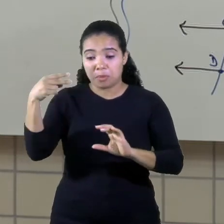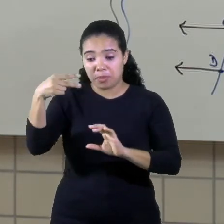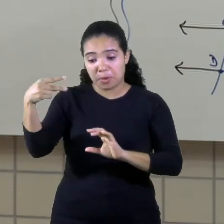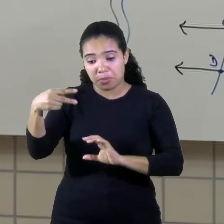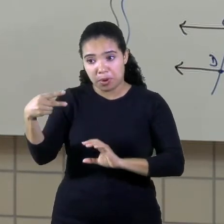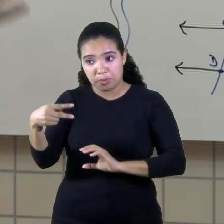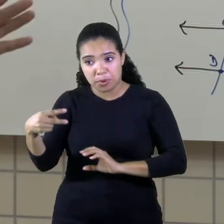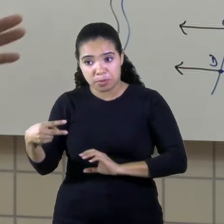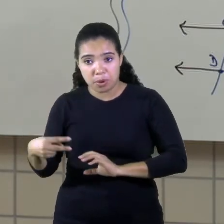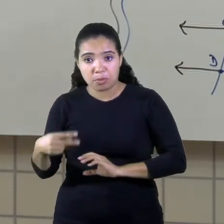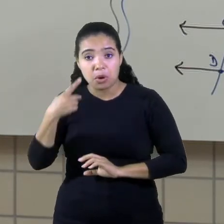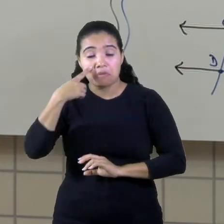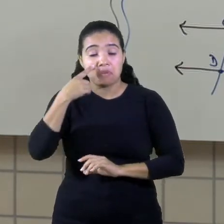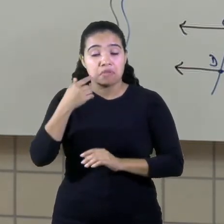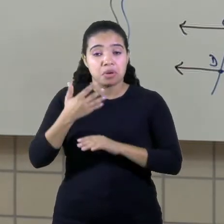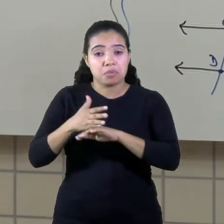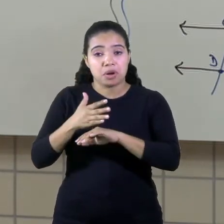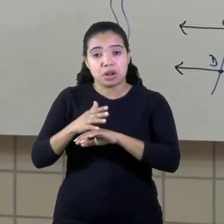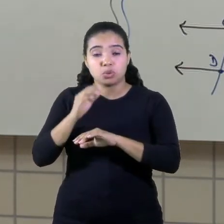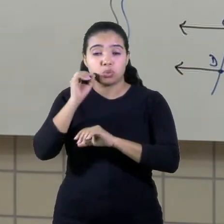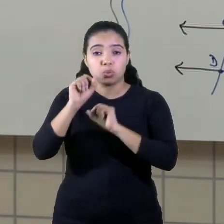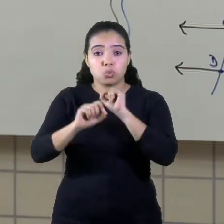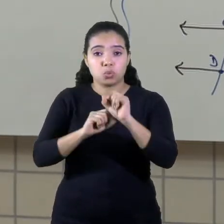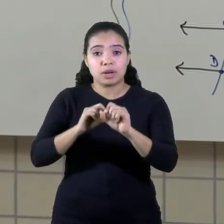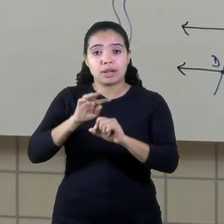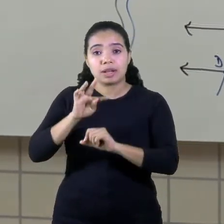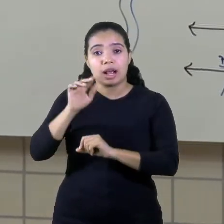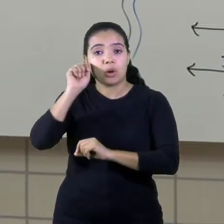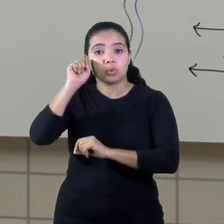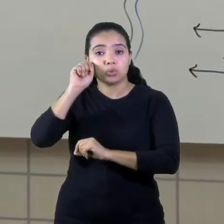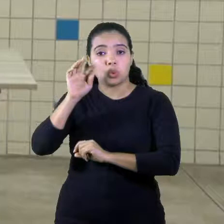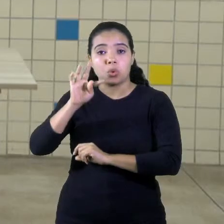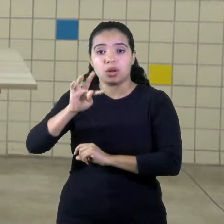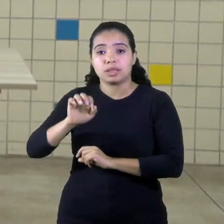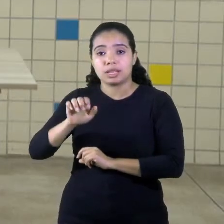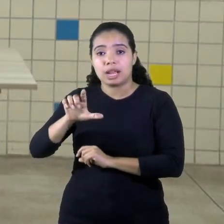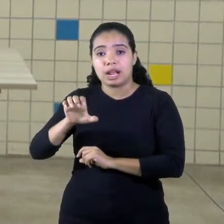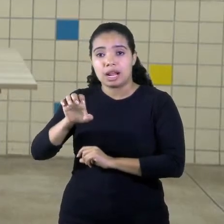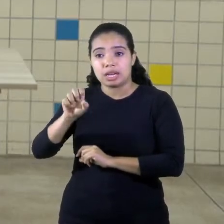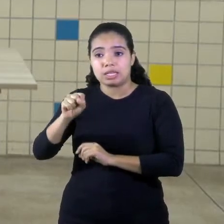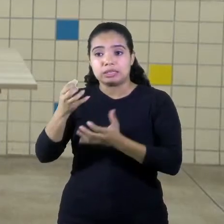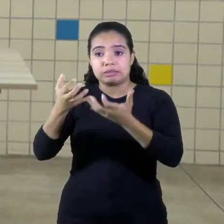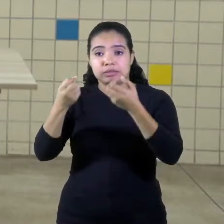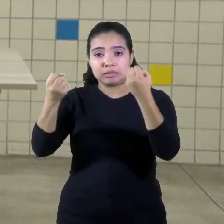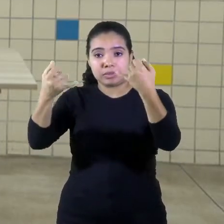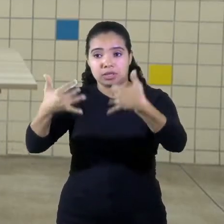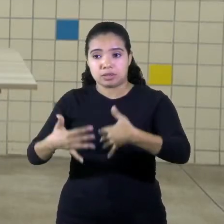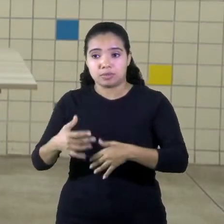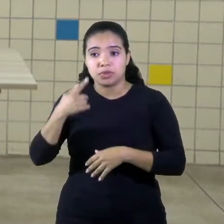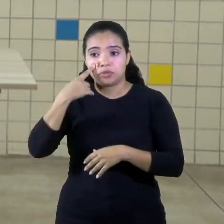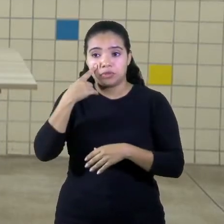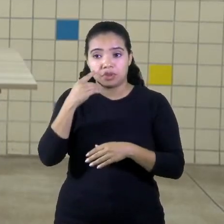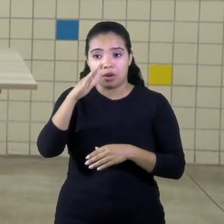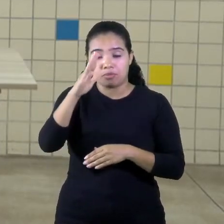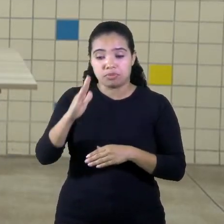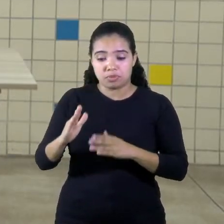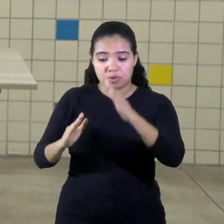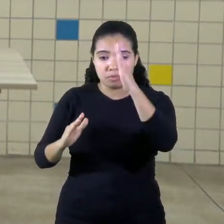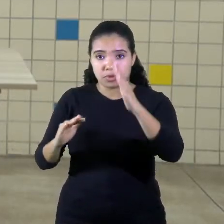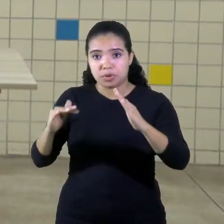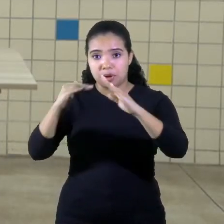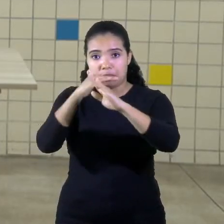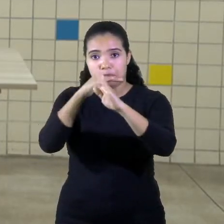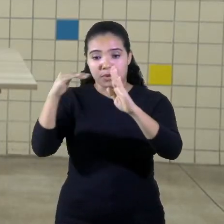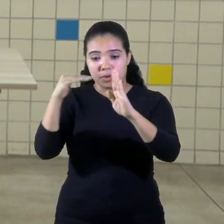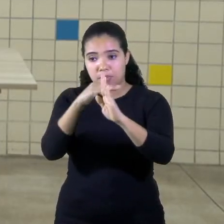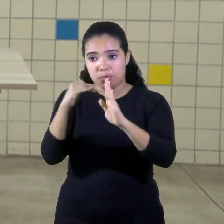prática, o que Tales quer dizer com aquele enunciado bonito, né? Vamos lá então. Então eu tenho um feixe de retas paralelas